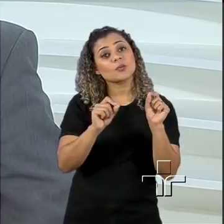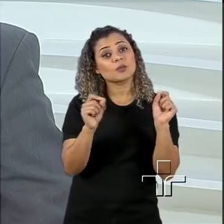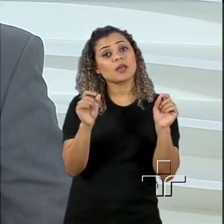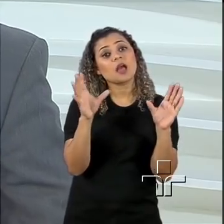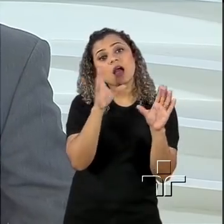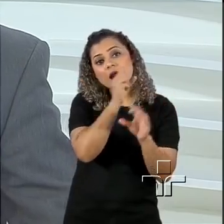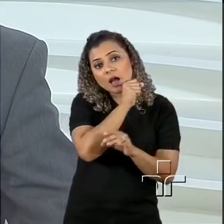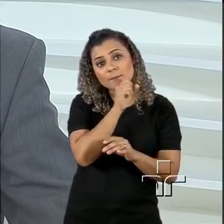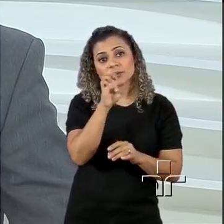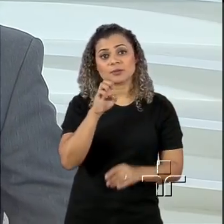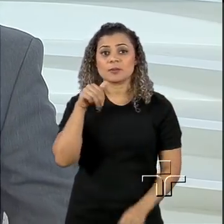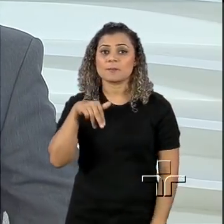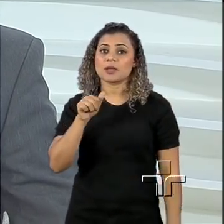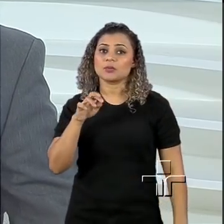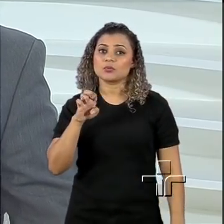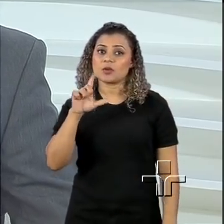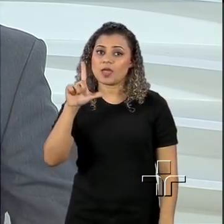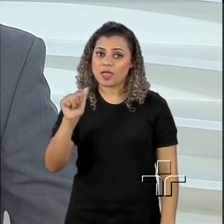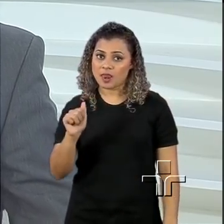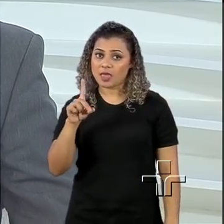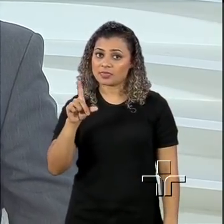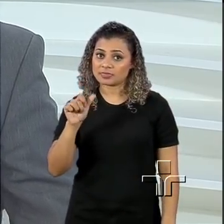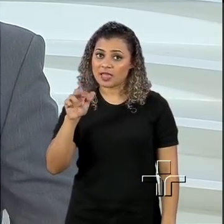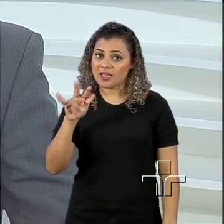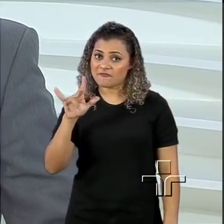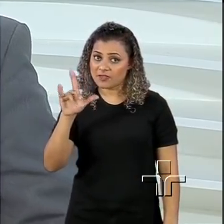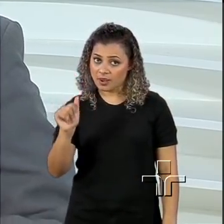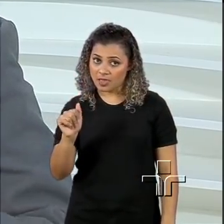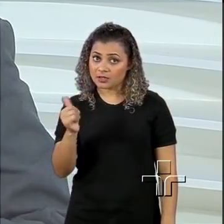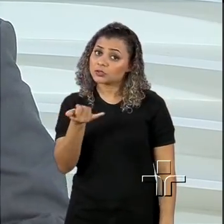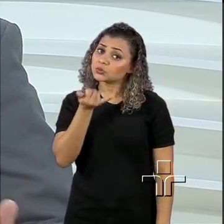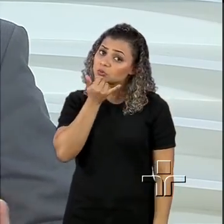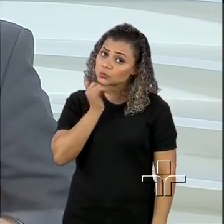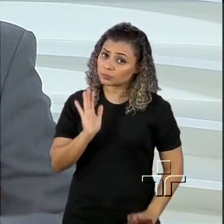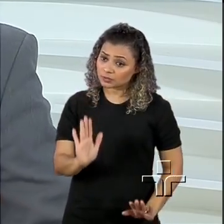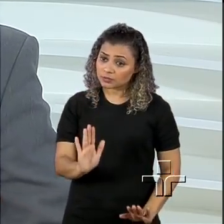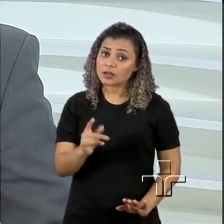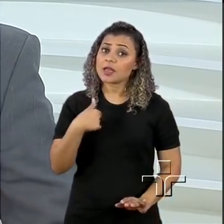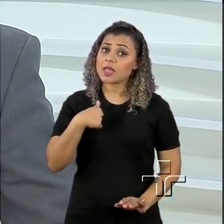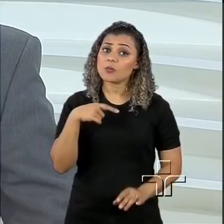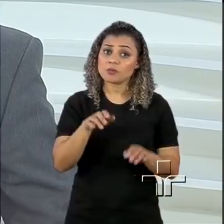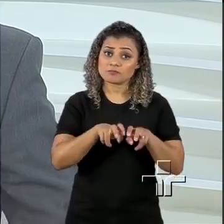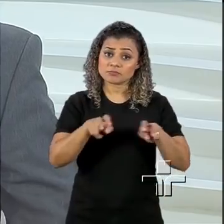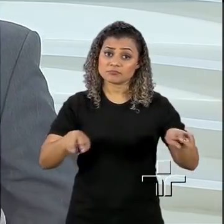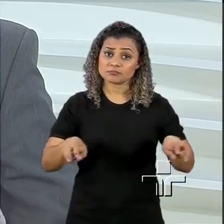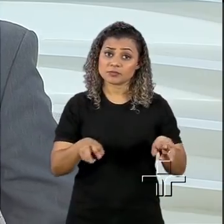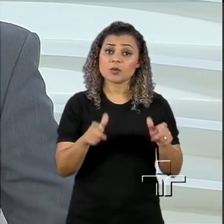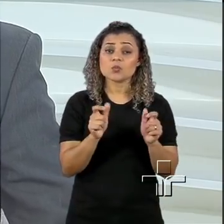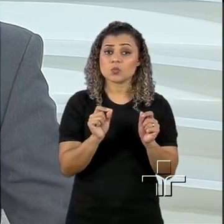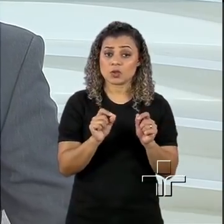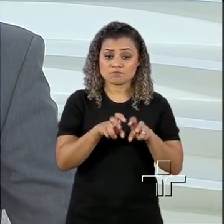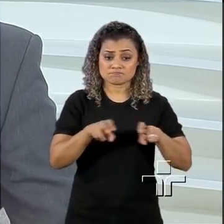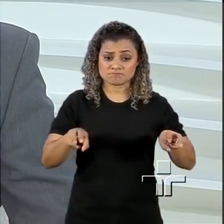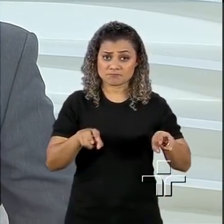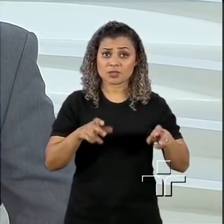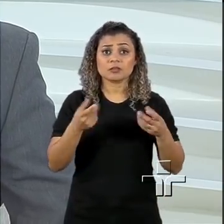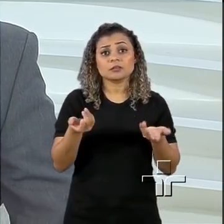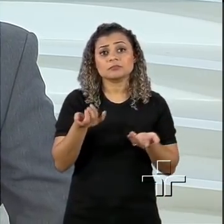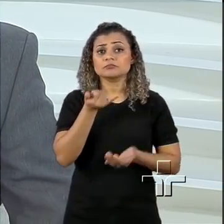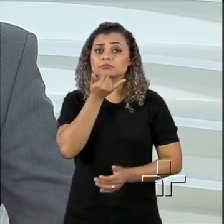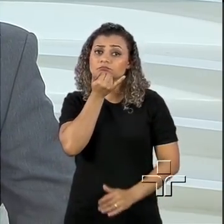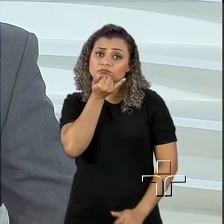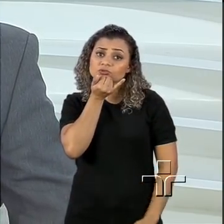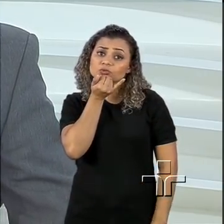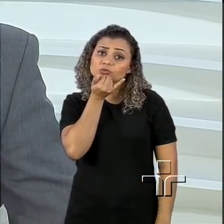a Manuela Dávila, que aqui eu acho que, por parte da bancada, felizmente não estão hoje, mas que cometeram